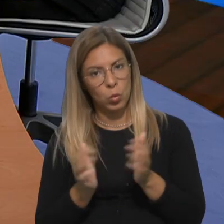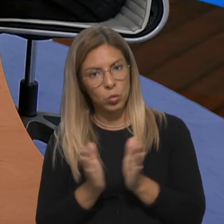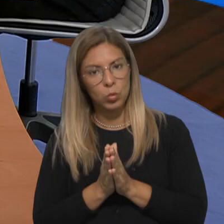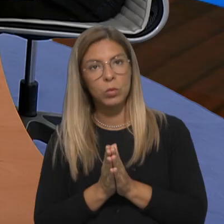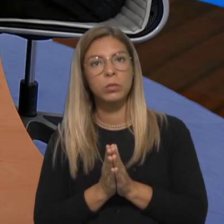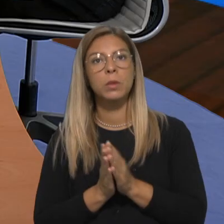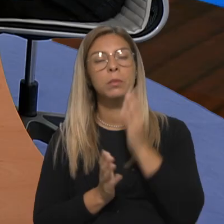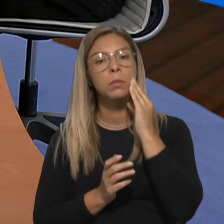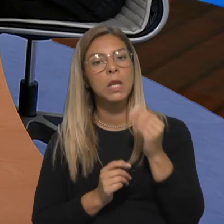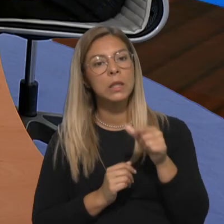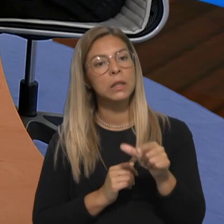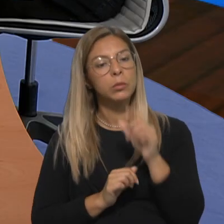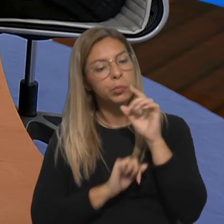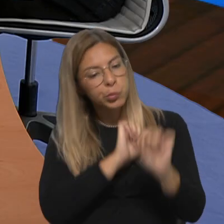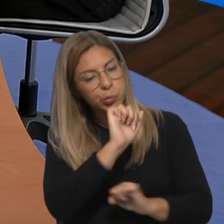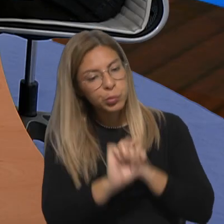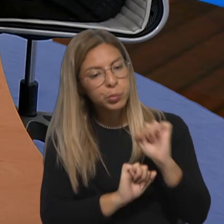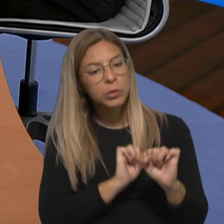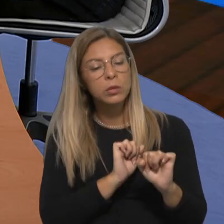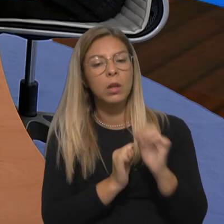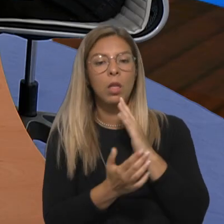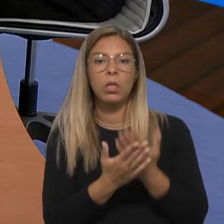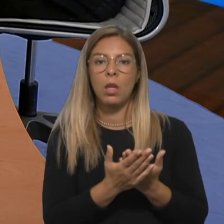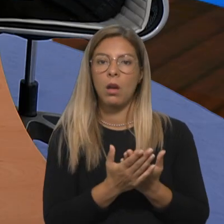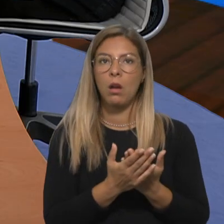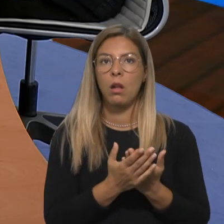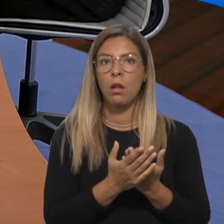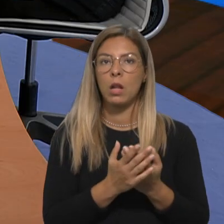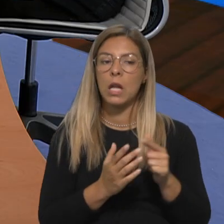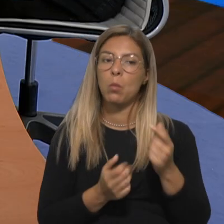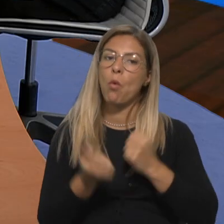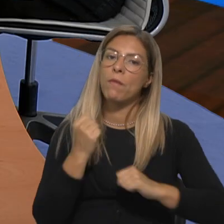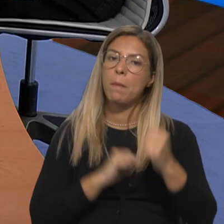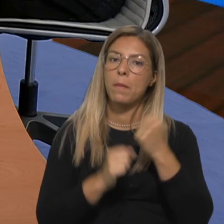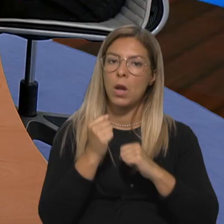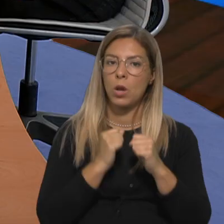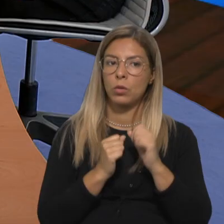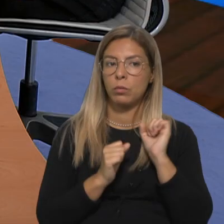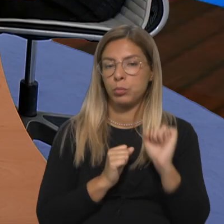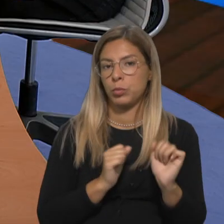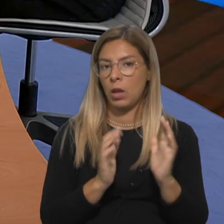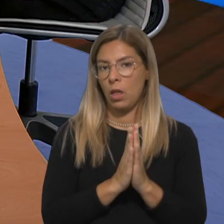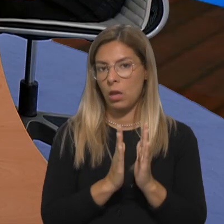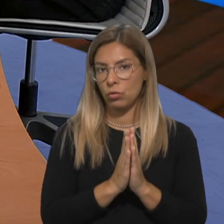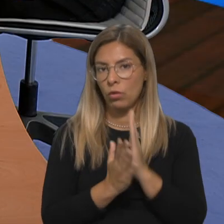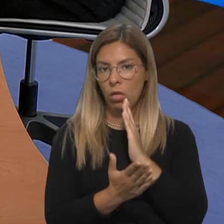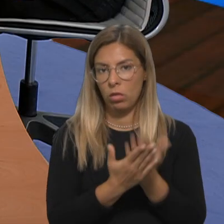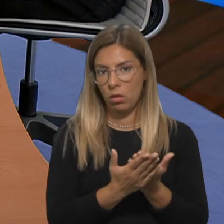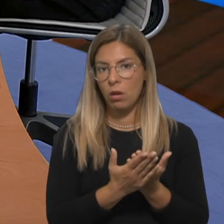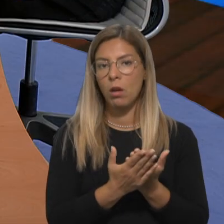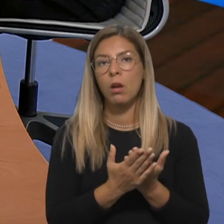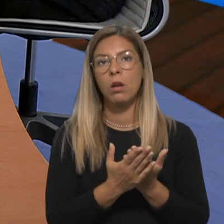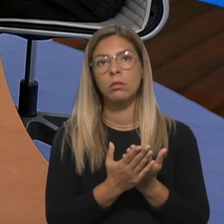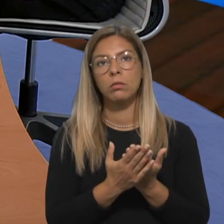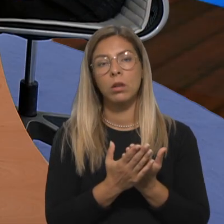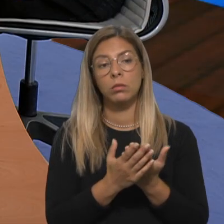este conhecimento mais profundo do que é o Espírito Santo, dos seus movimentos dentro da Igreja, é aquilo que pode ajudar todos os movimentos a cumprir as